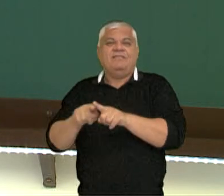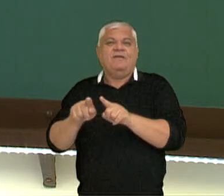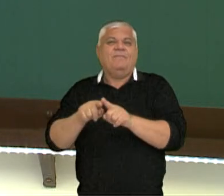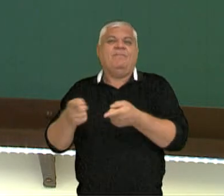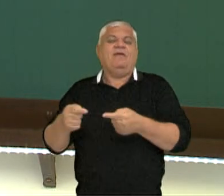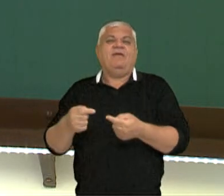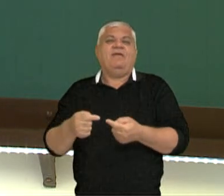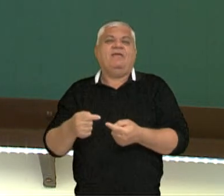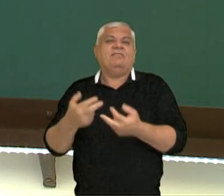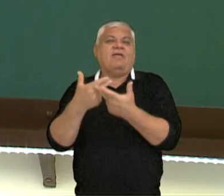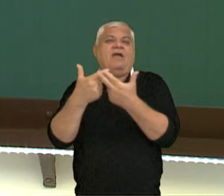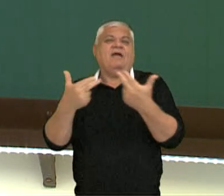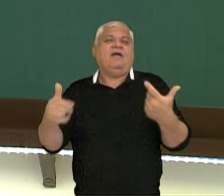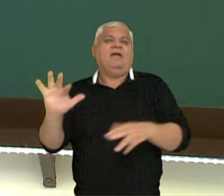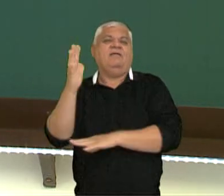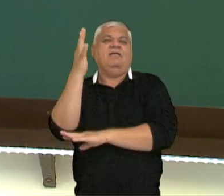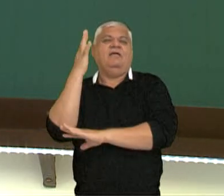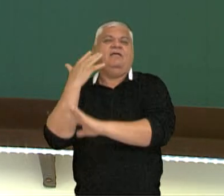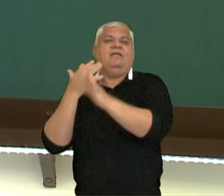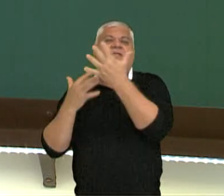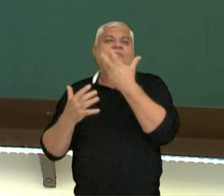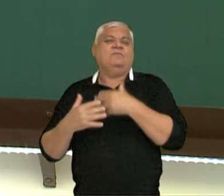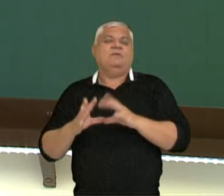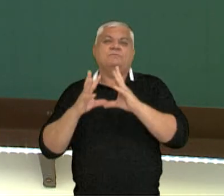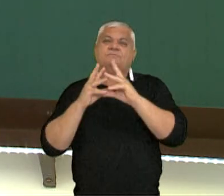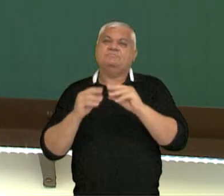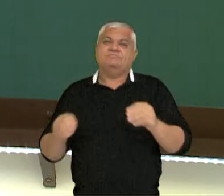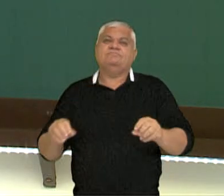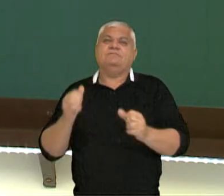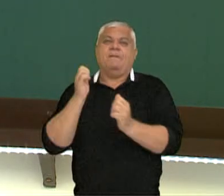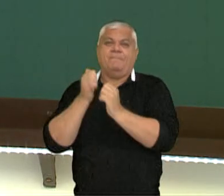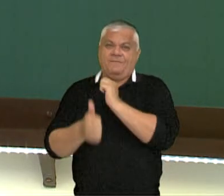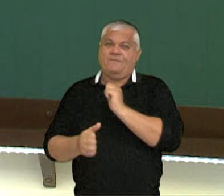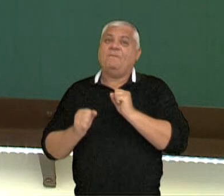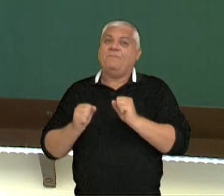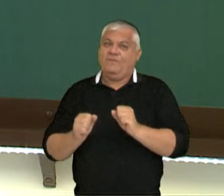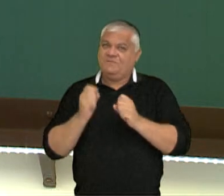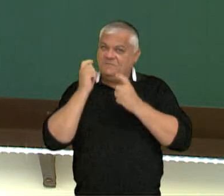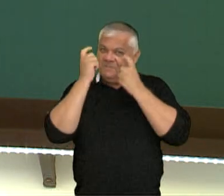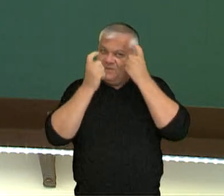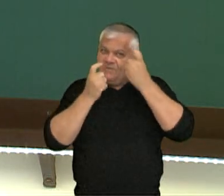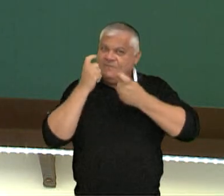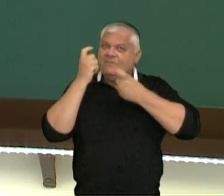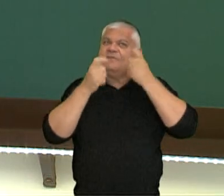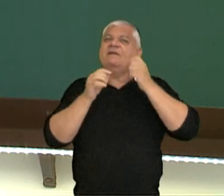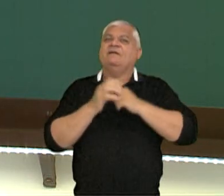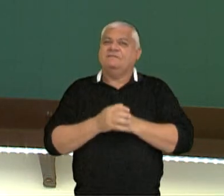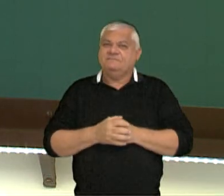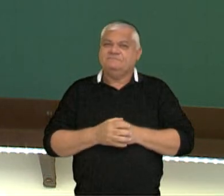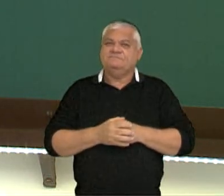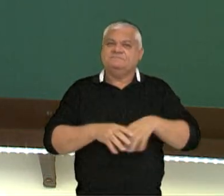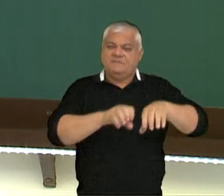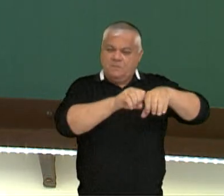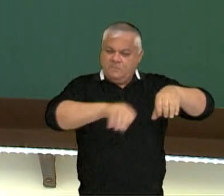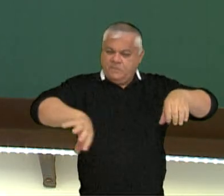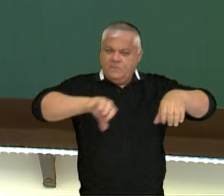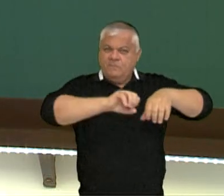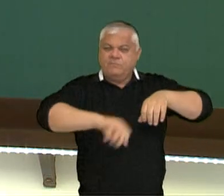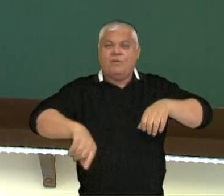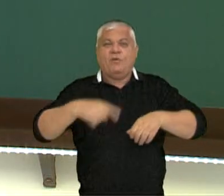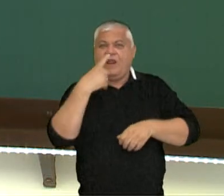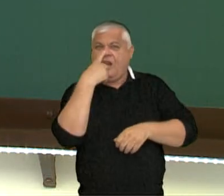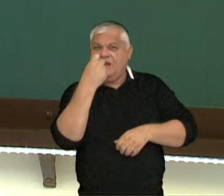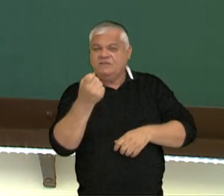características naturais das áreas de oceanos e mares. Então é mais uma preocupação. Lançar o lixo ali